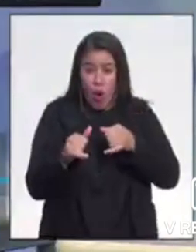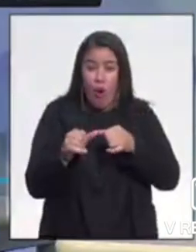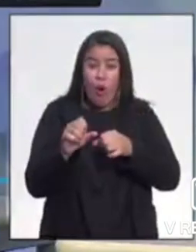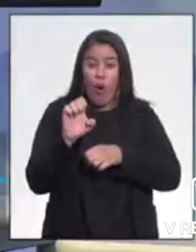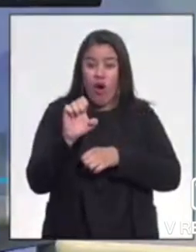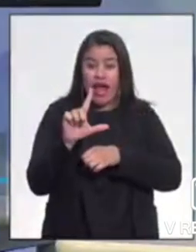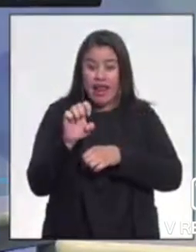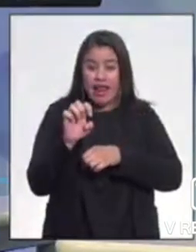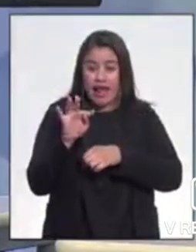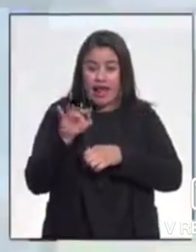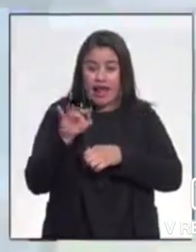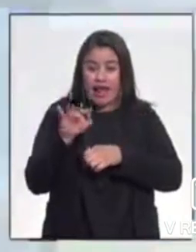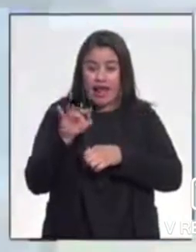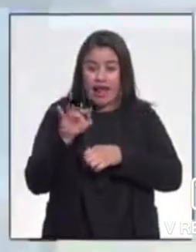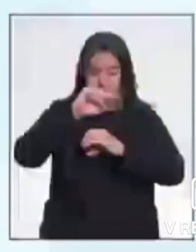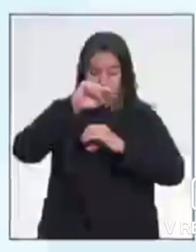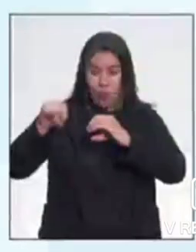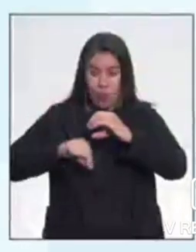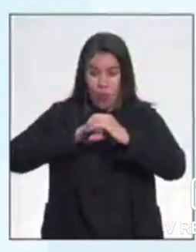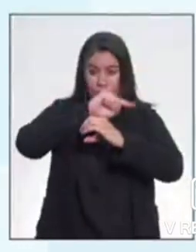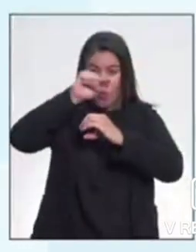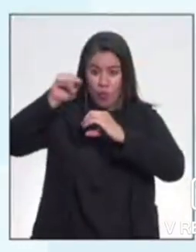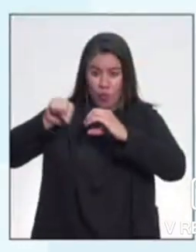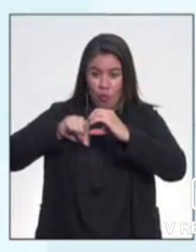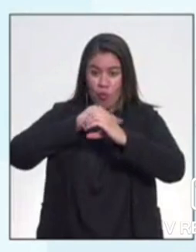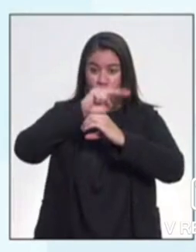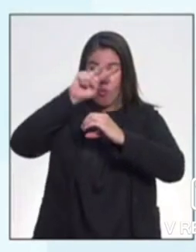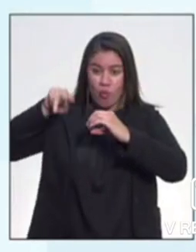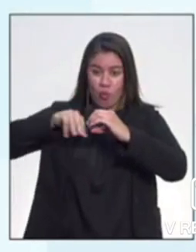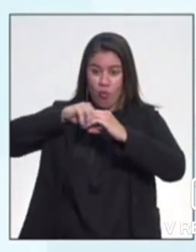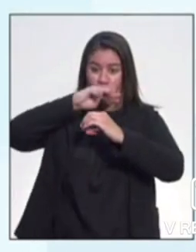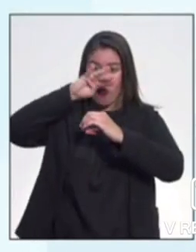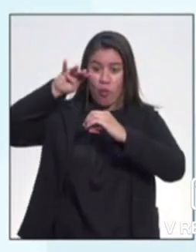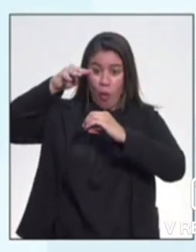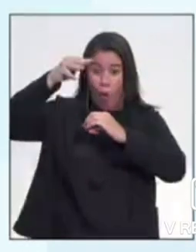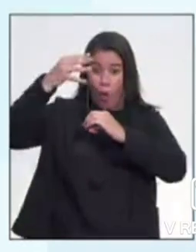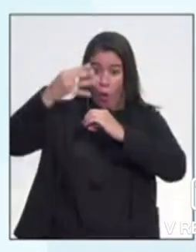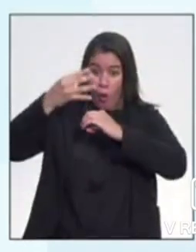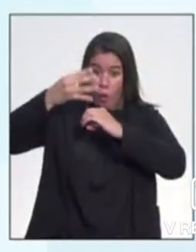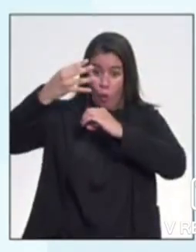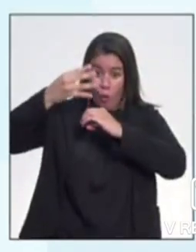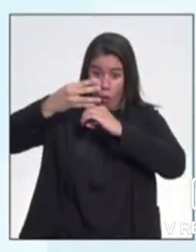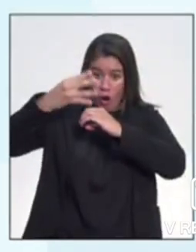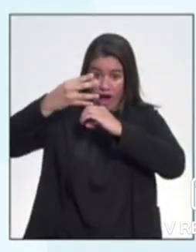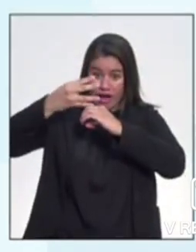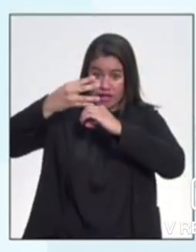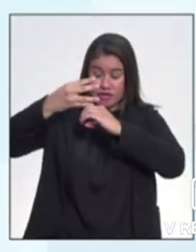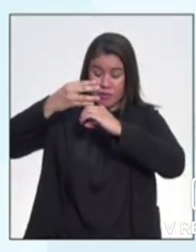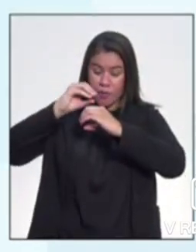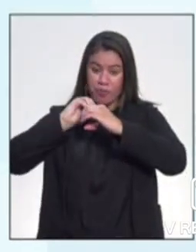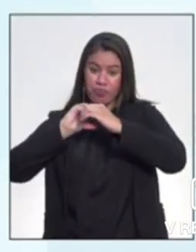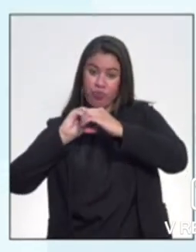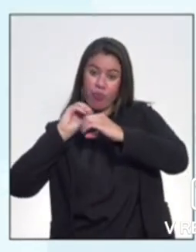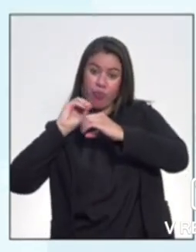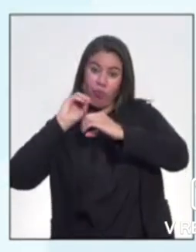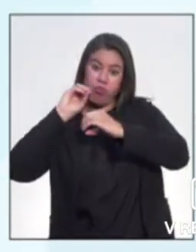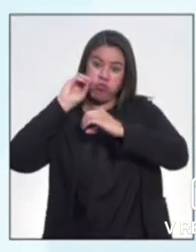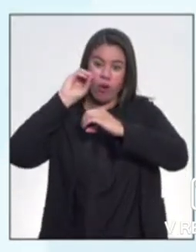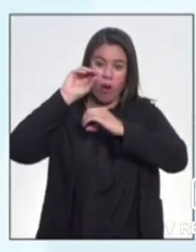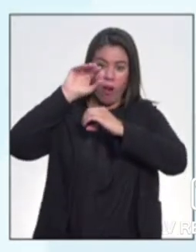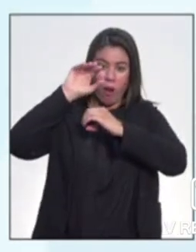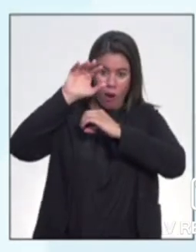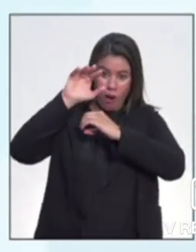última camada, ele vai transportar da camada mais externa para a camada mais